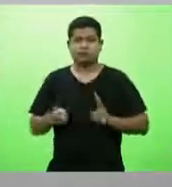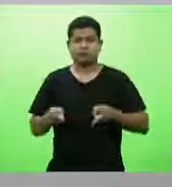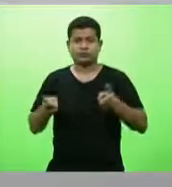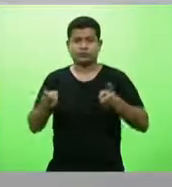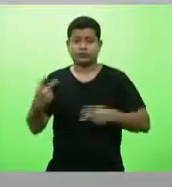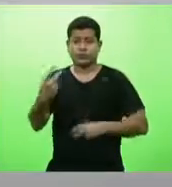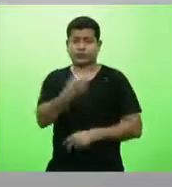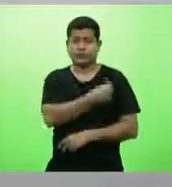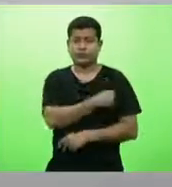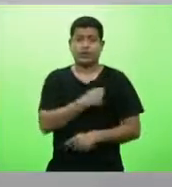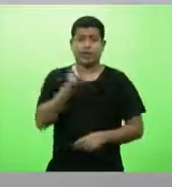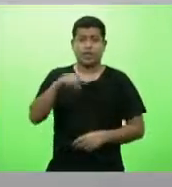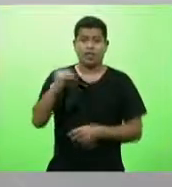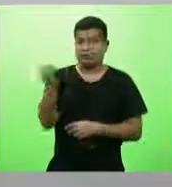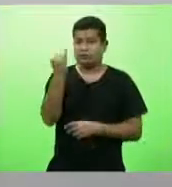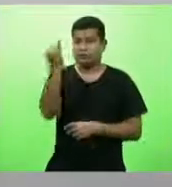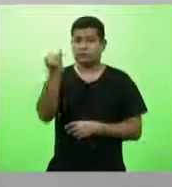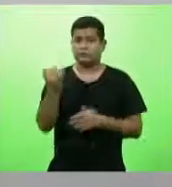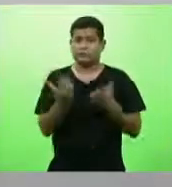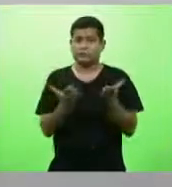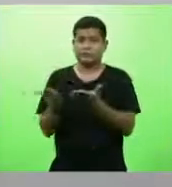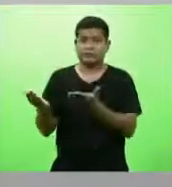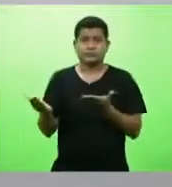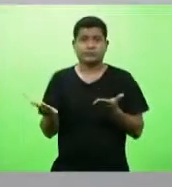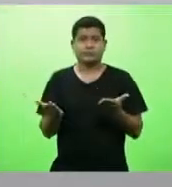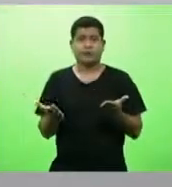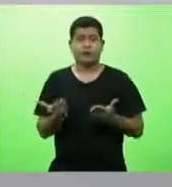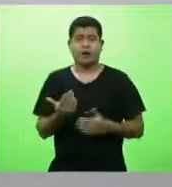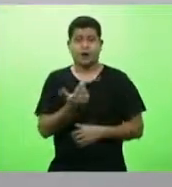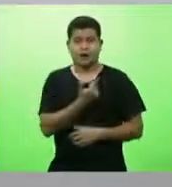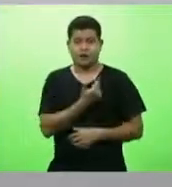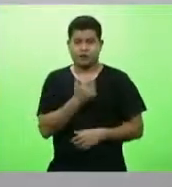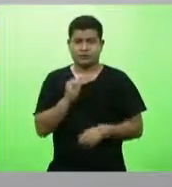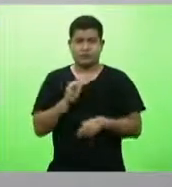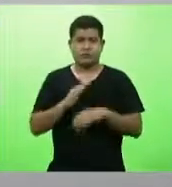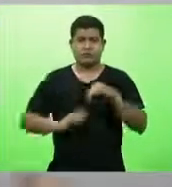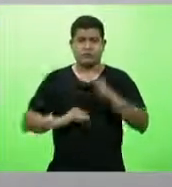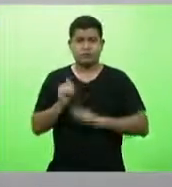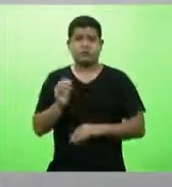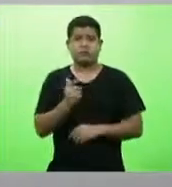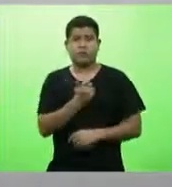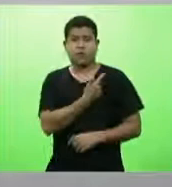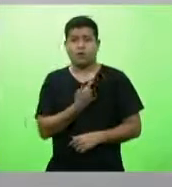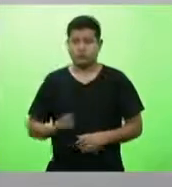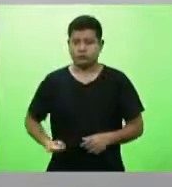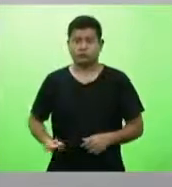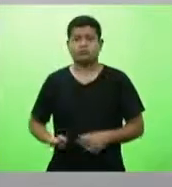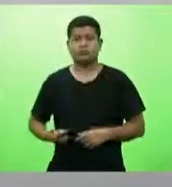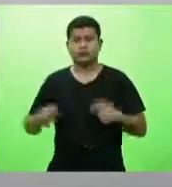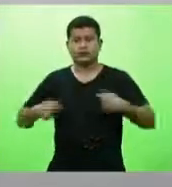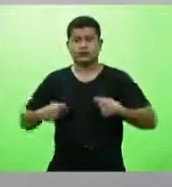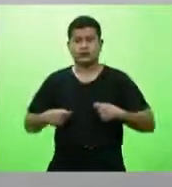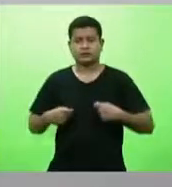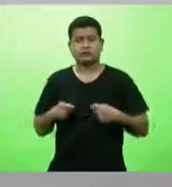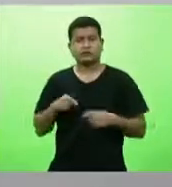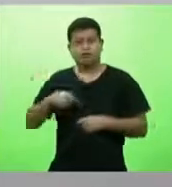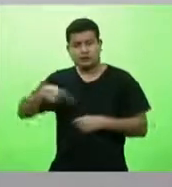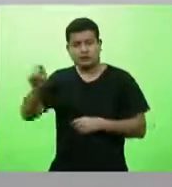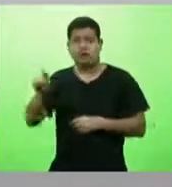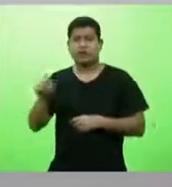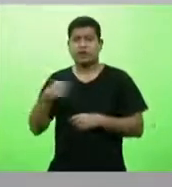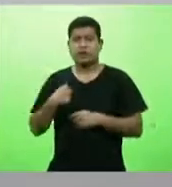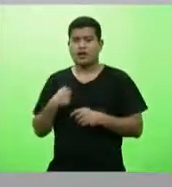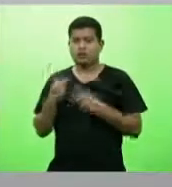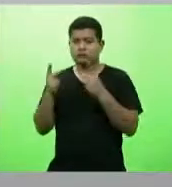muito importante, inclusive, que os estados sejam proativos, que também pressionem, que busquem, que vão atrás de